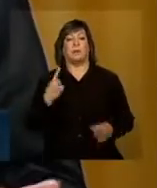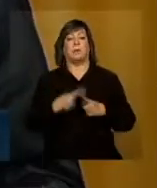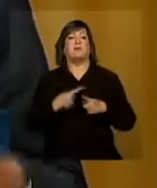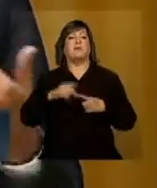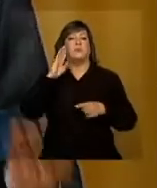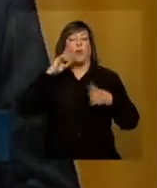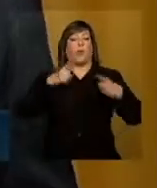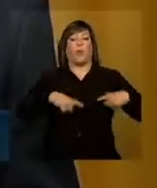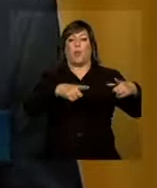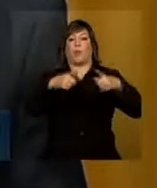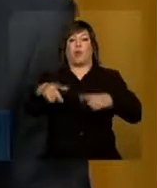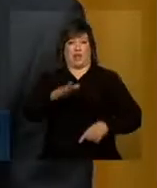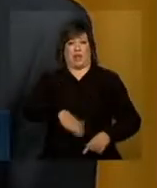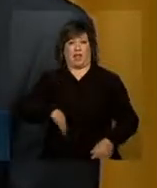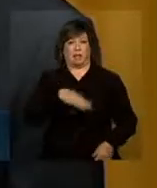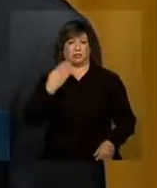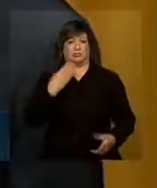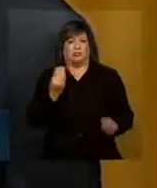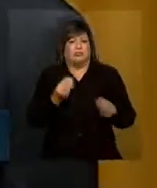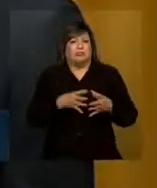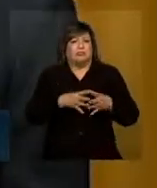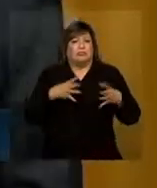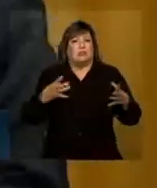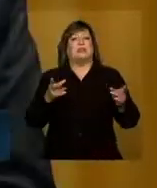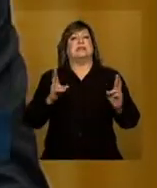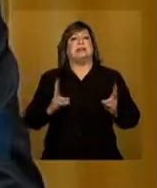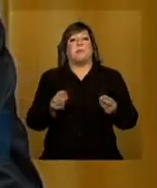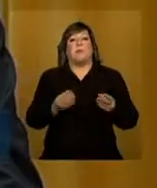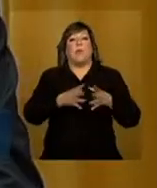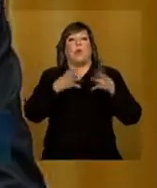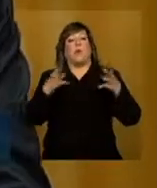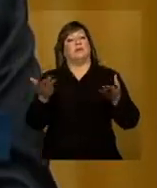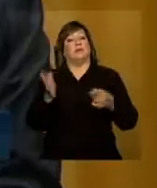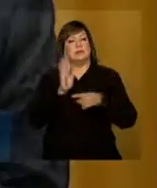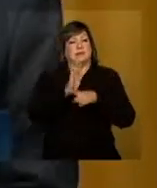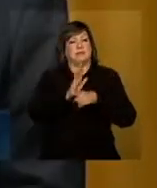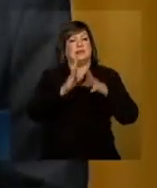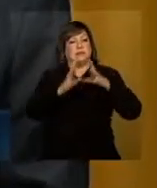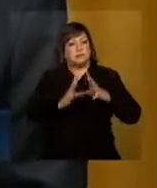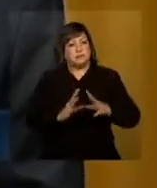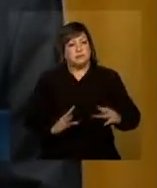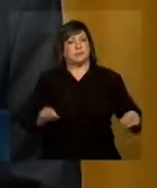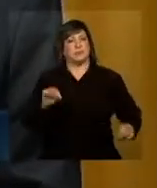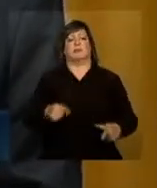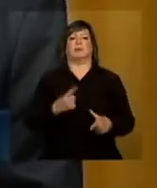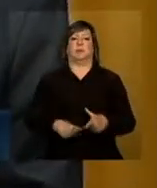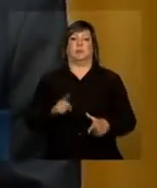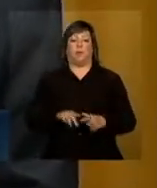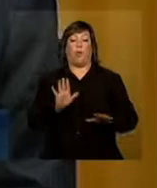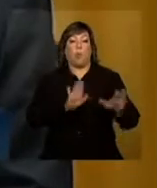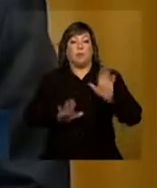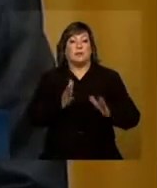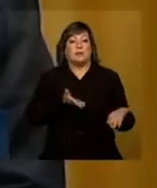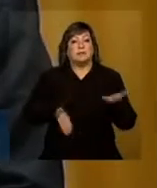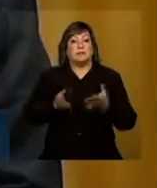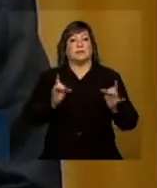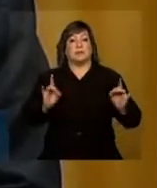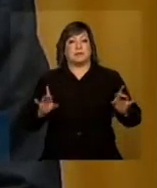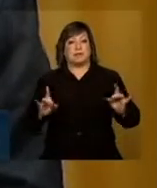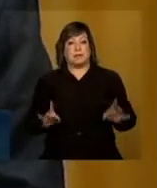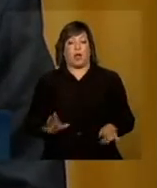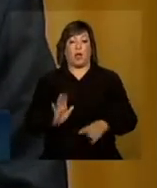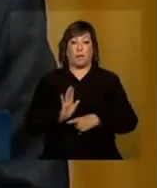das crianças e a mortalidade infantil em especial sempre foram maiores. Daí o nosso cuidado especial, um apoio claro